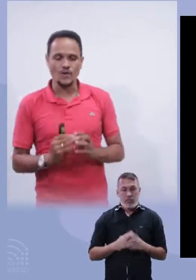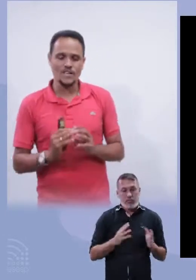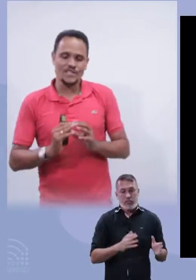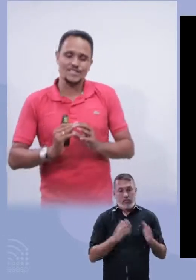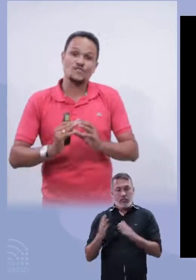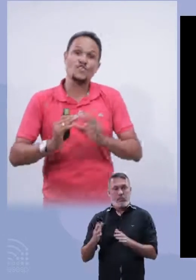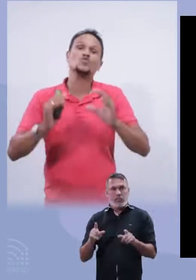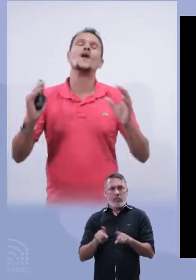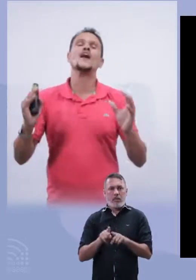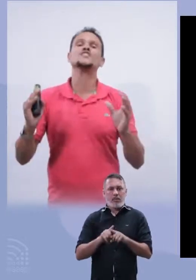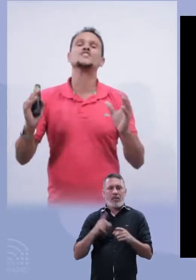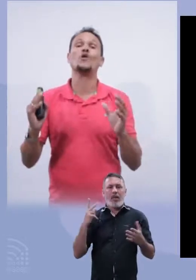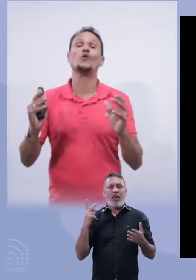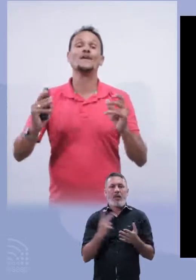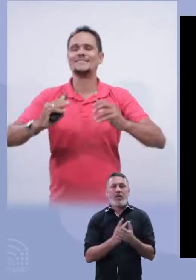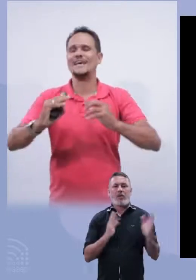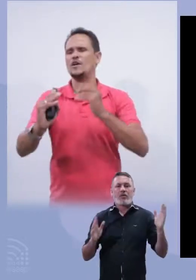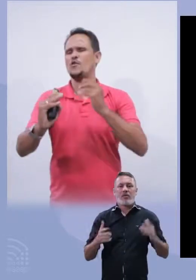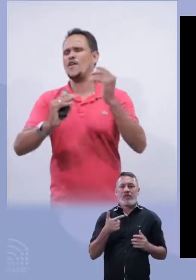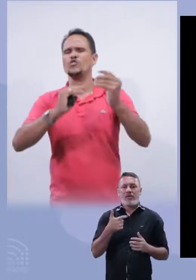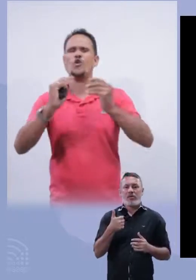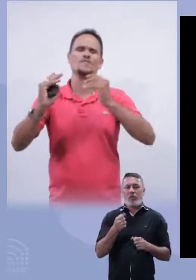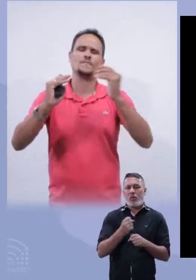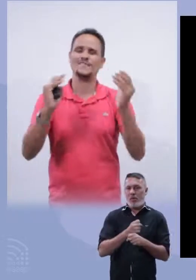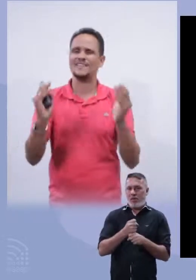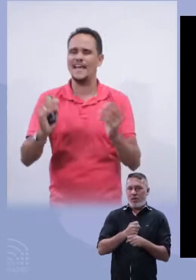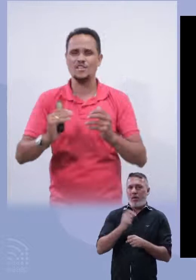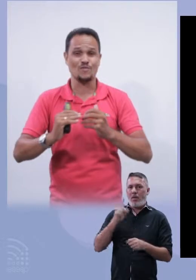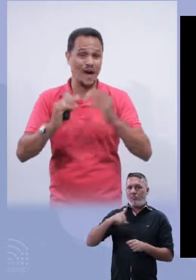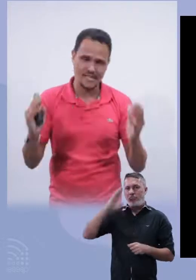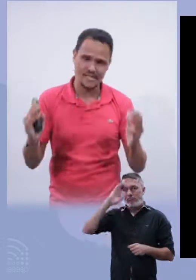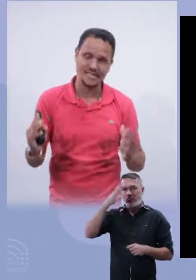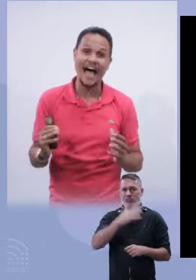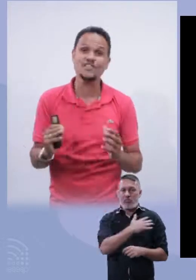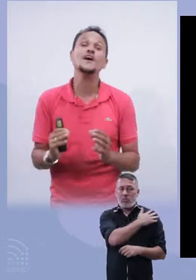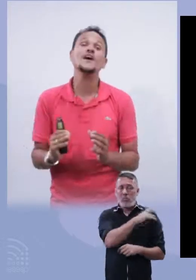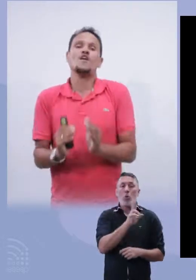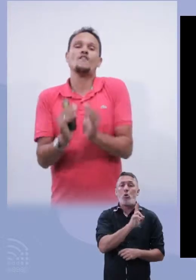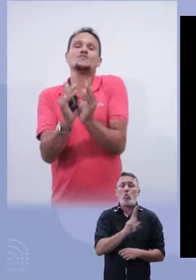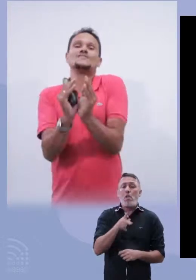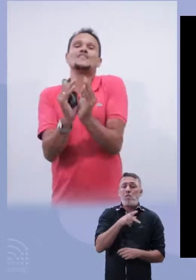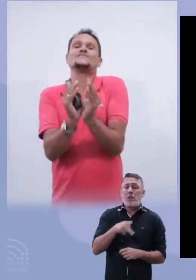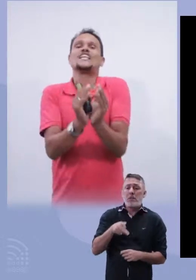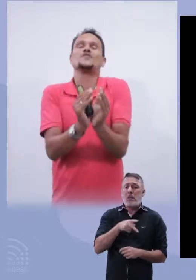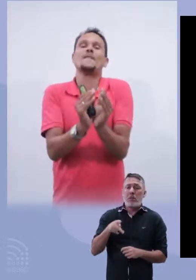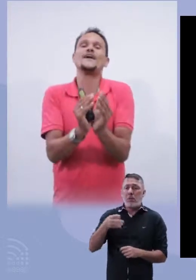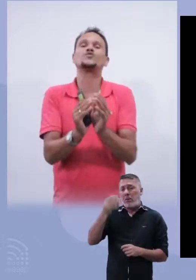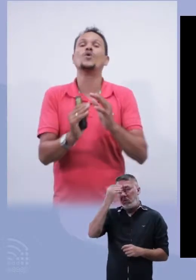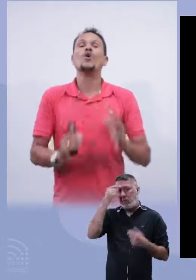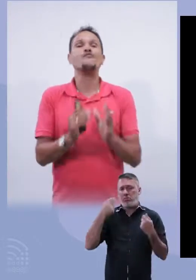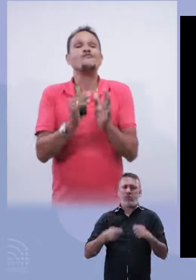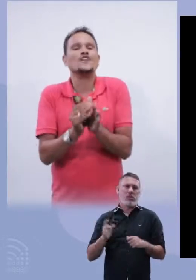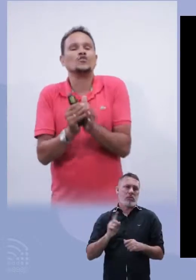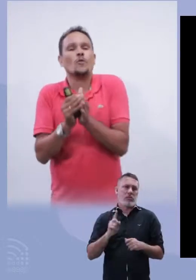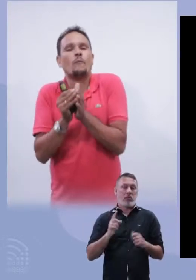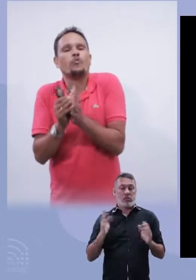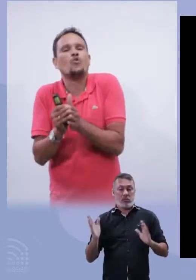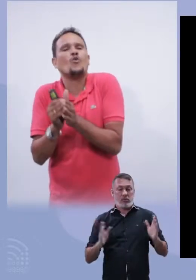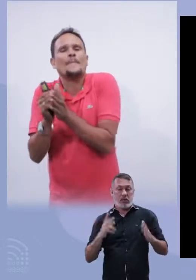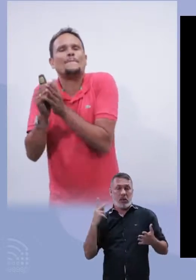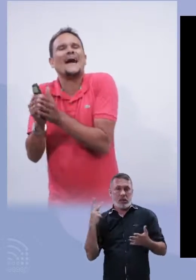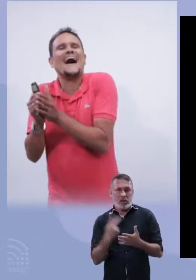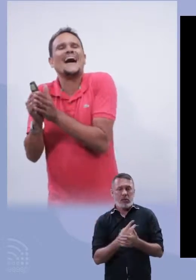chama atenção durante esses 21 anos, pessoal, e sem decorar nome de presidente, porque não há necessidade, nós vamos ter em dado momento o fim